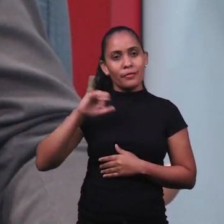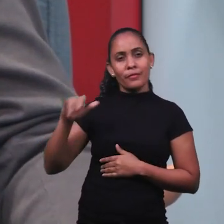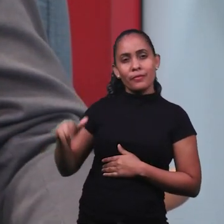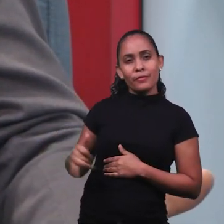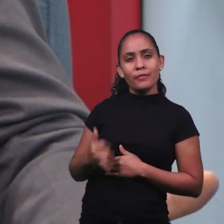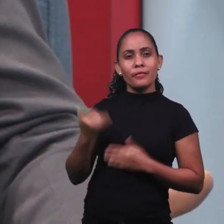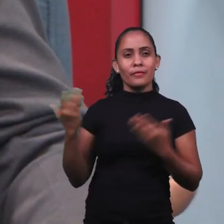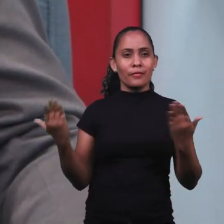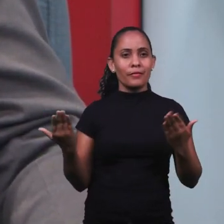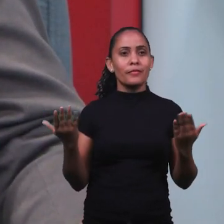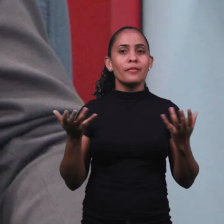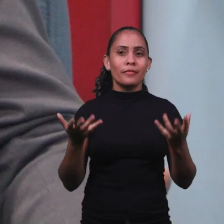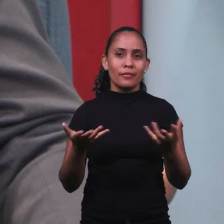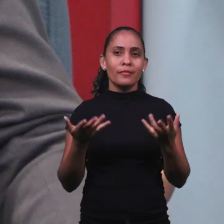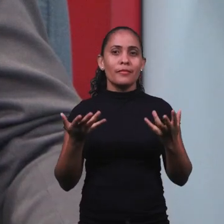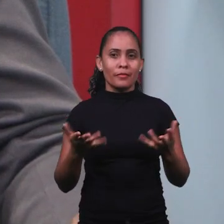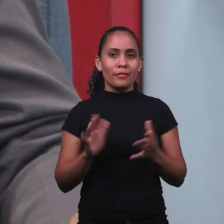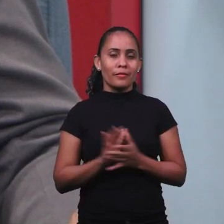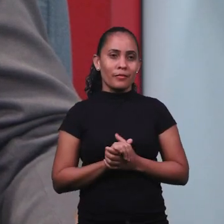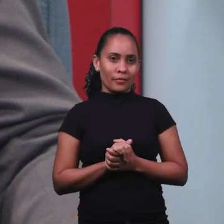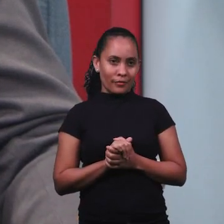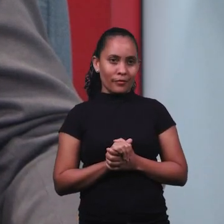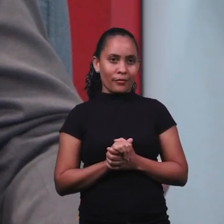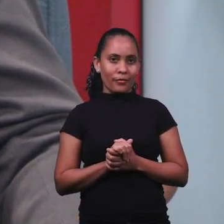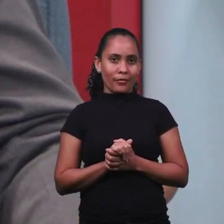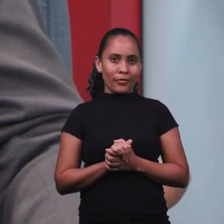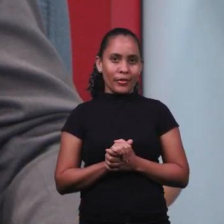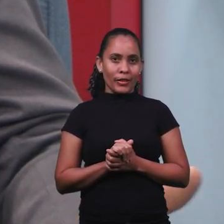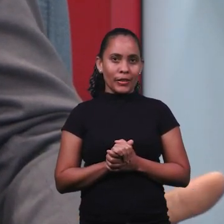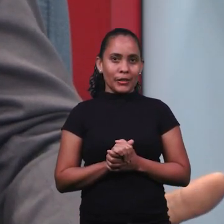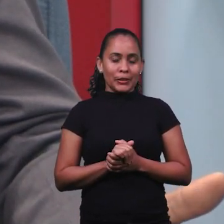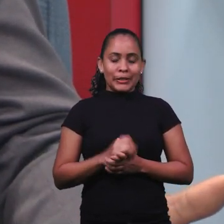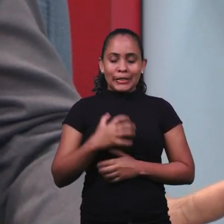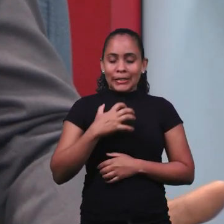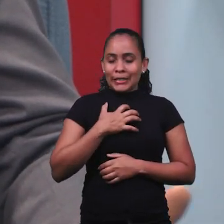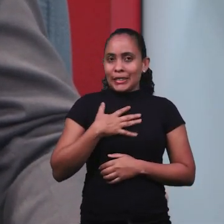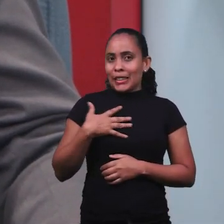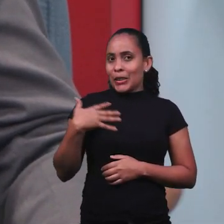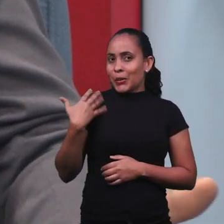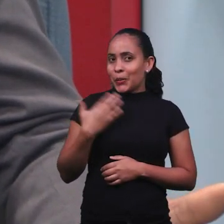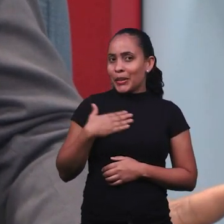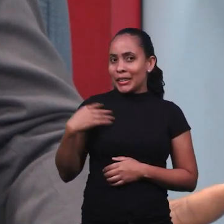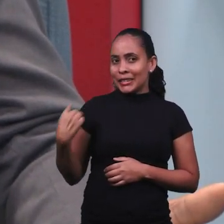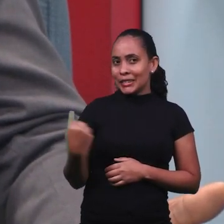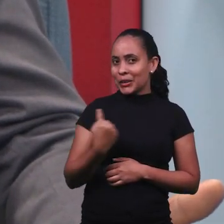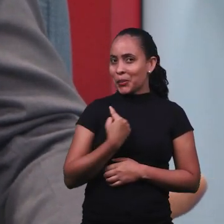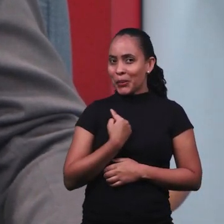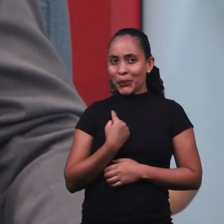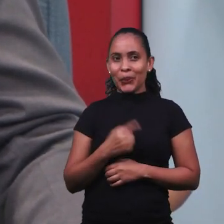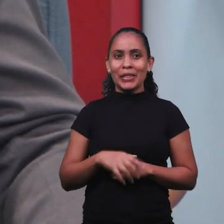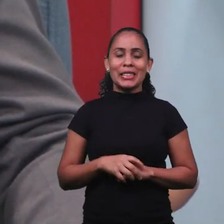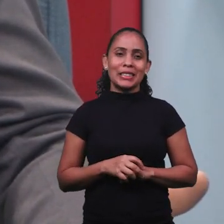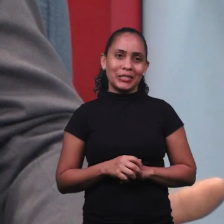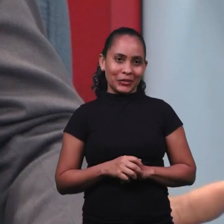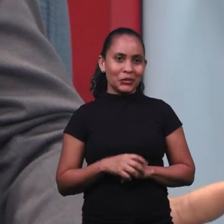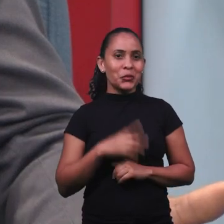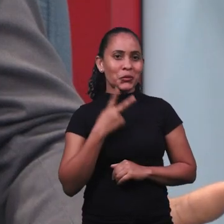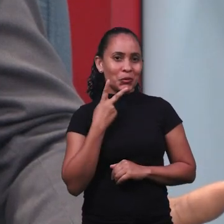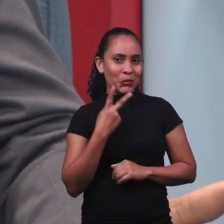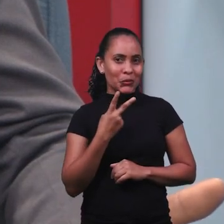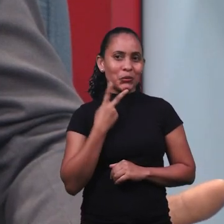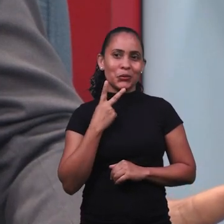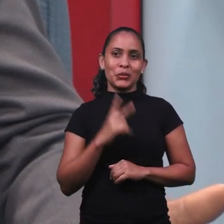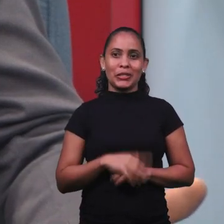oportunidade, podemos aqui participar desse programa. É uma honra para nós, né? E falar